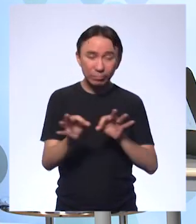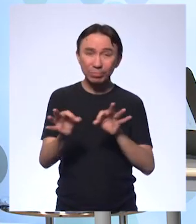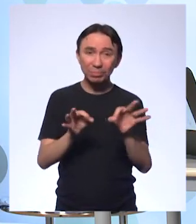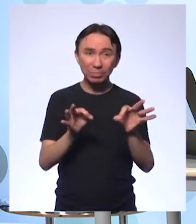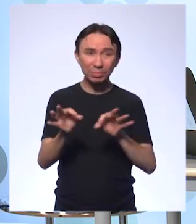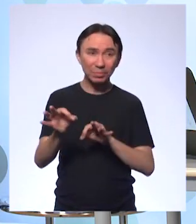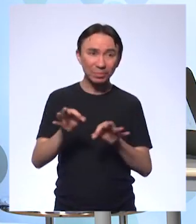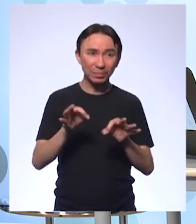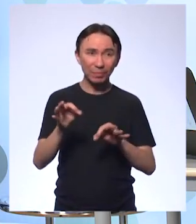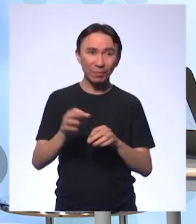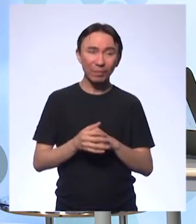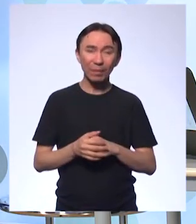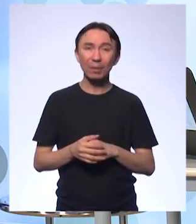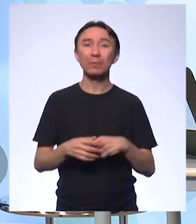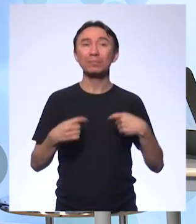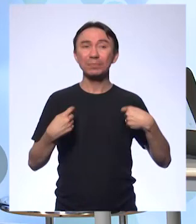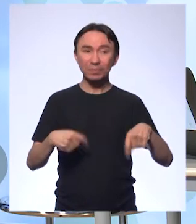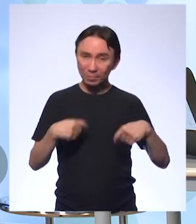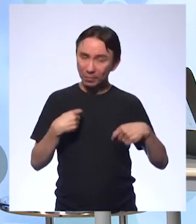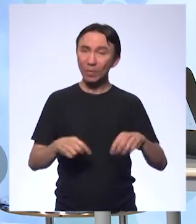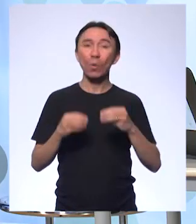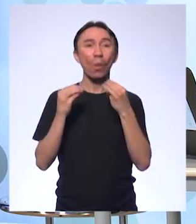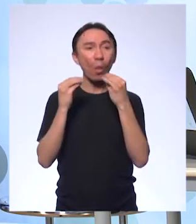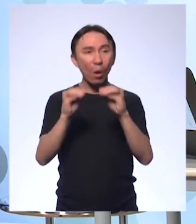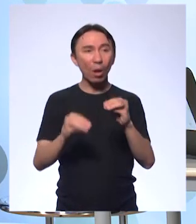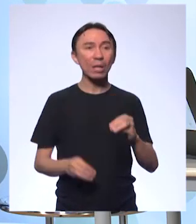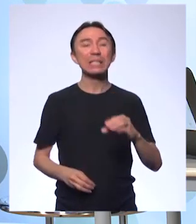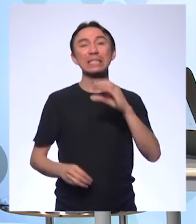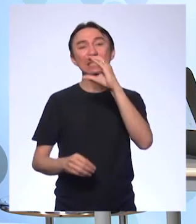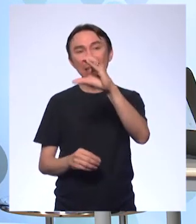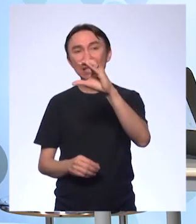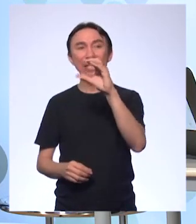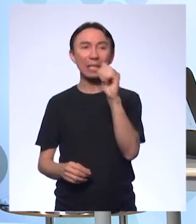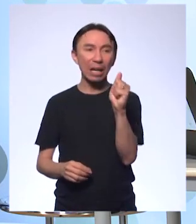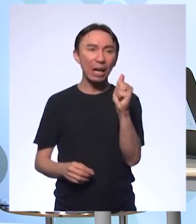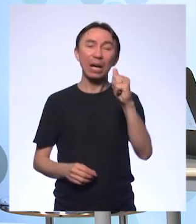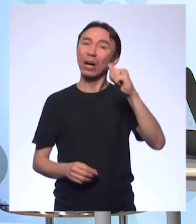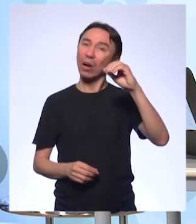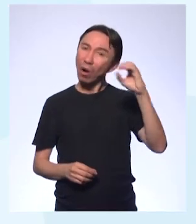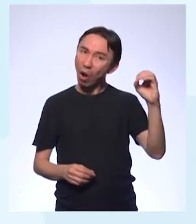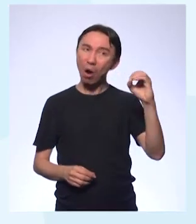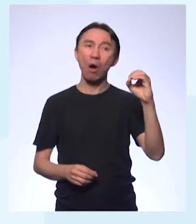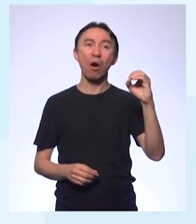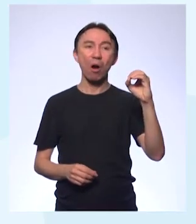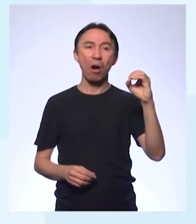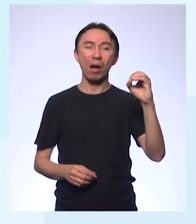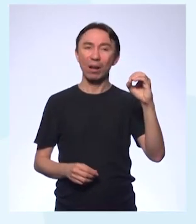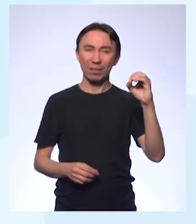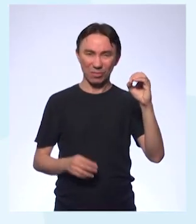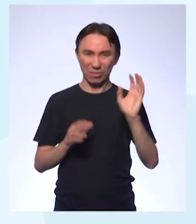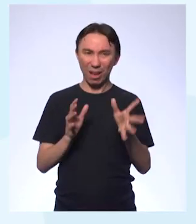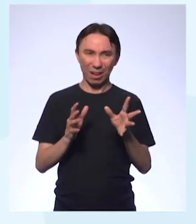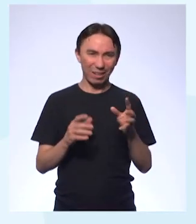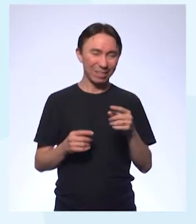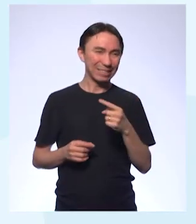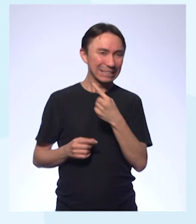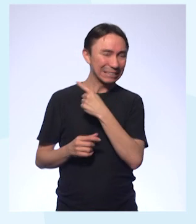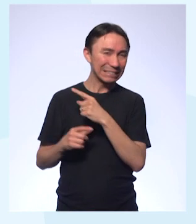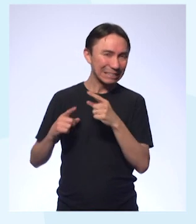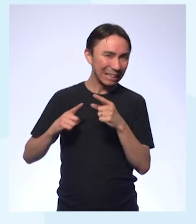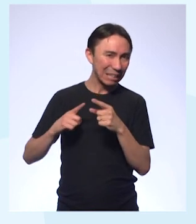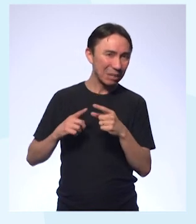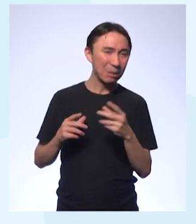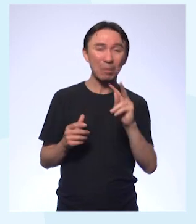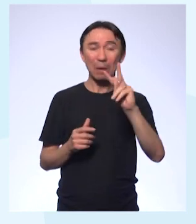Colocando o óxido de cálcio. Aí, quando eu coloco óxido de cálcio nessa reação que está, né, com